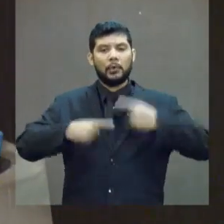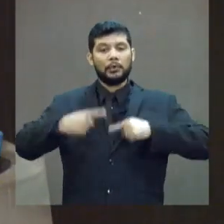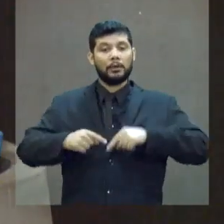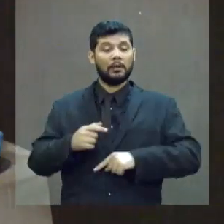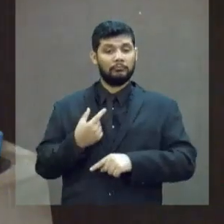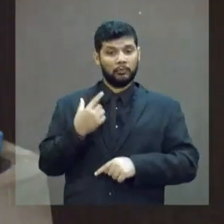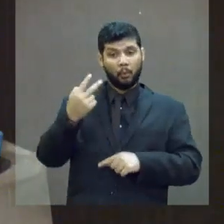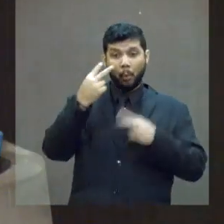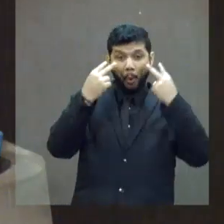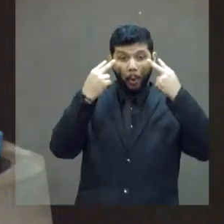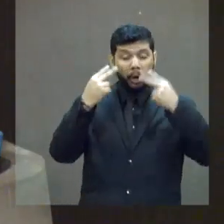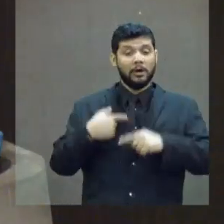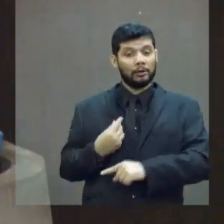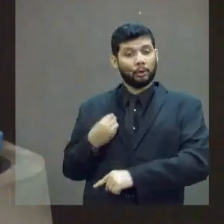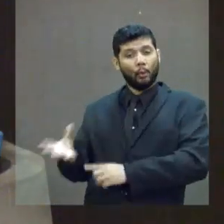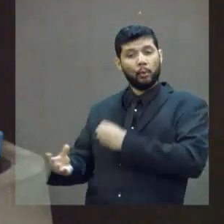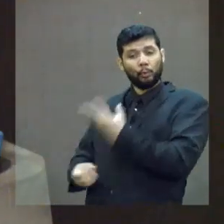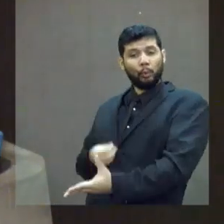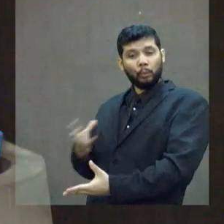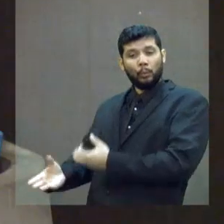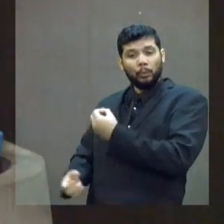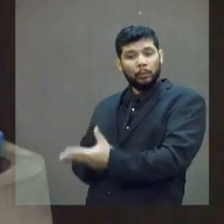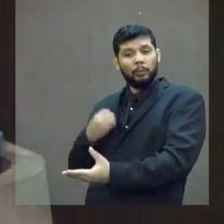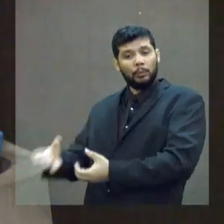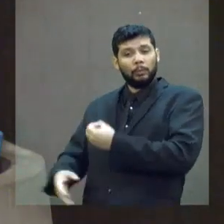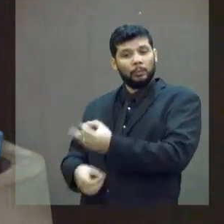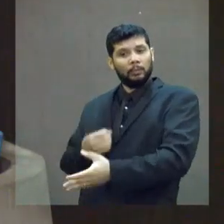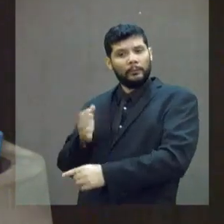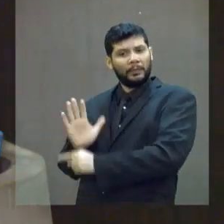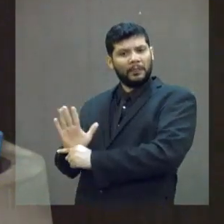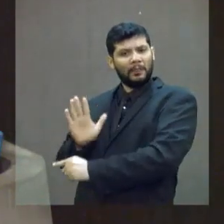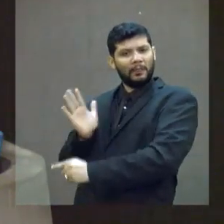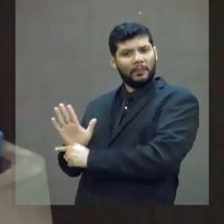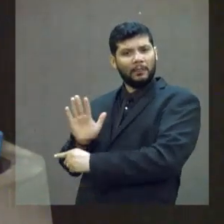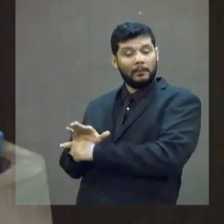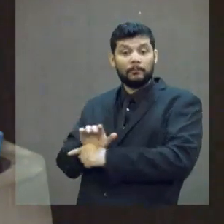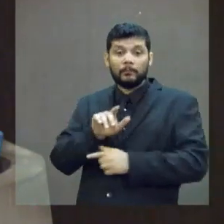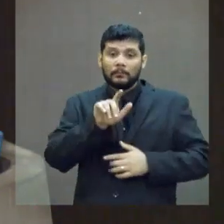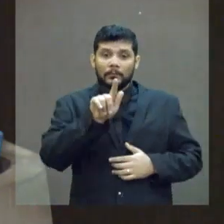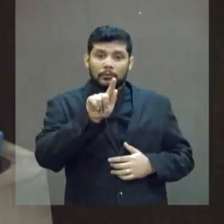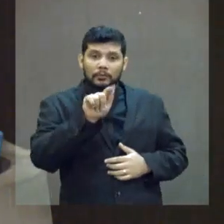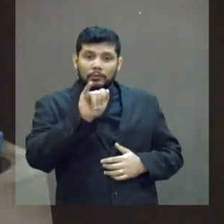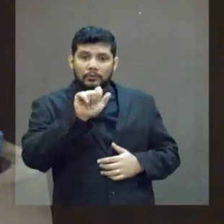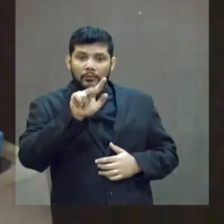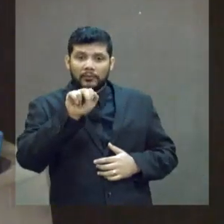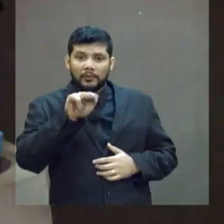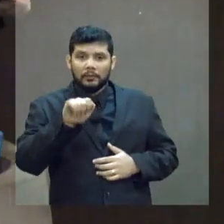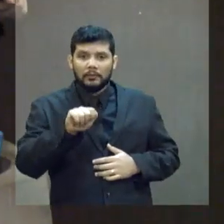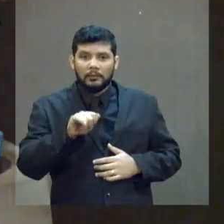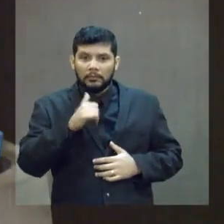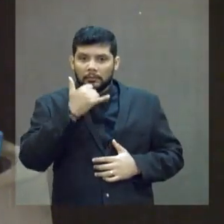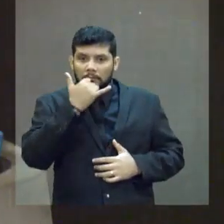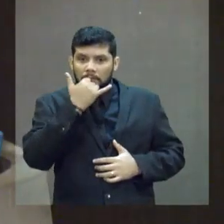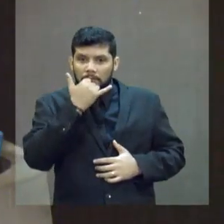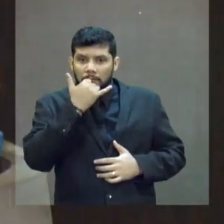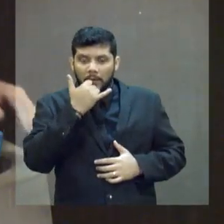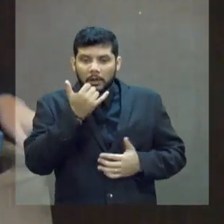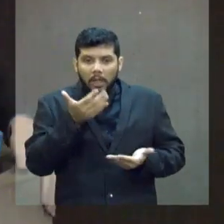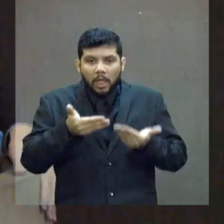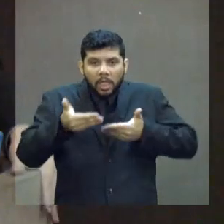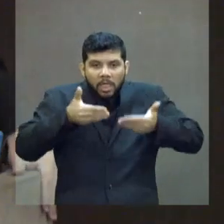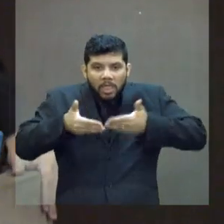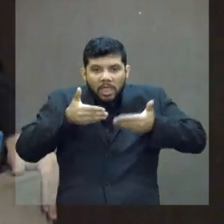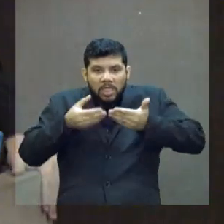com as pessoas com deficiência. Por isso que estava corretíssima a Gilvana, dizendo o seguinte, olha, não queremos caridade, queremos respeito,